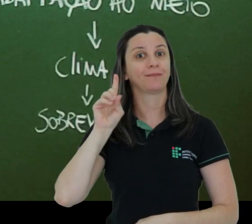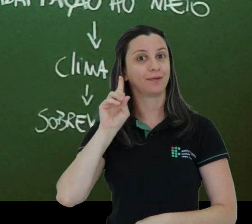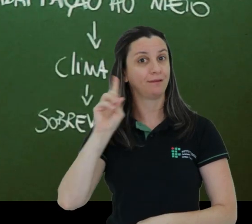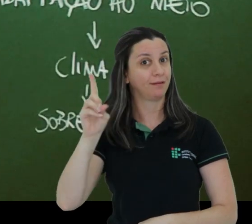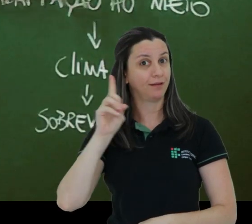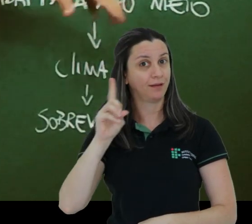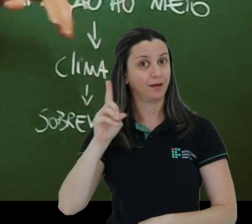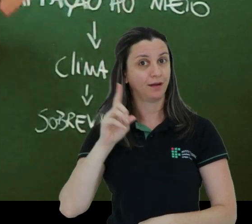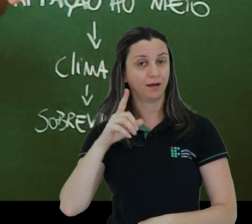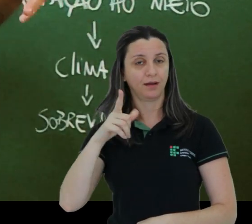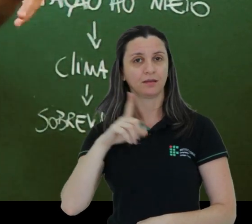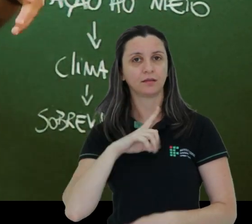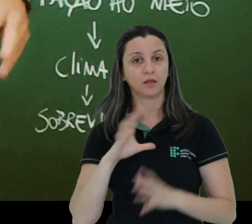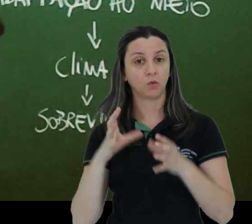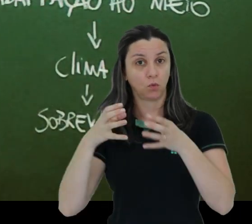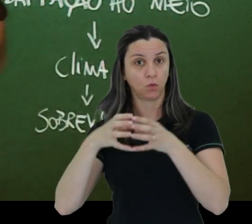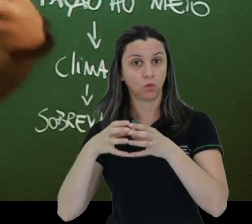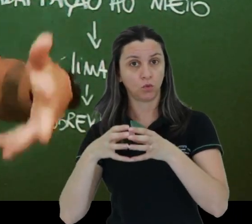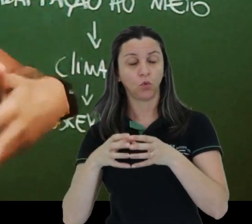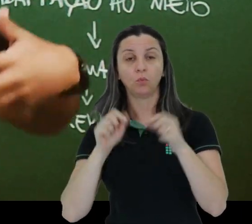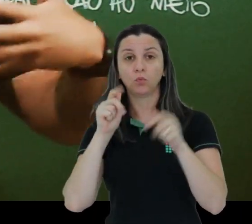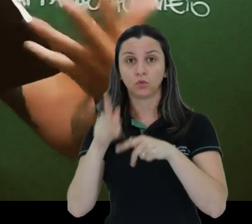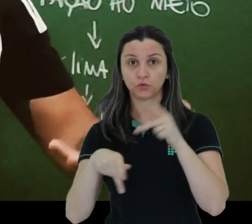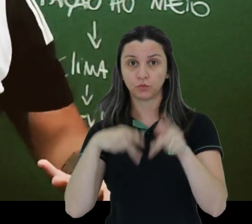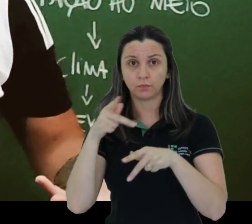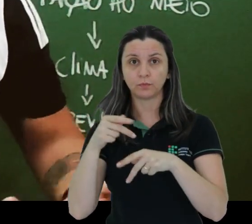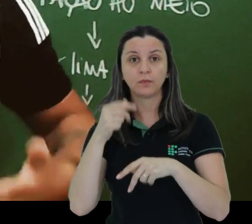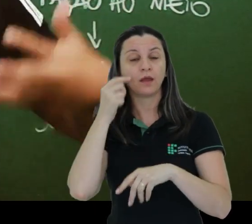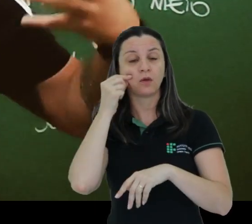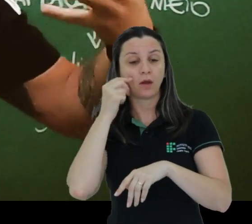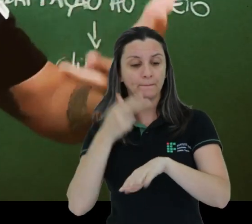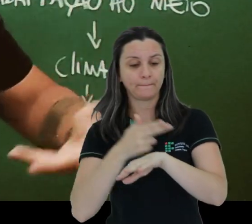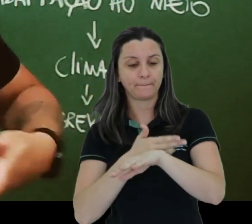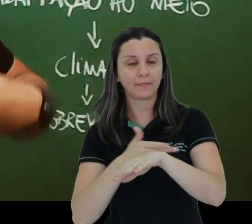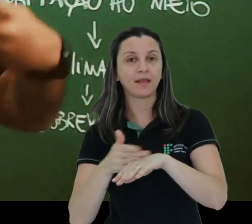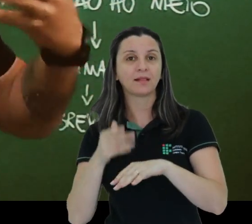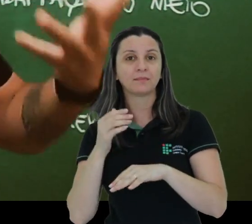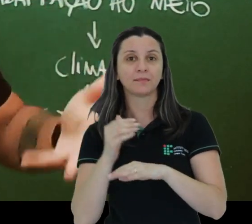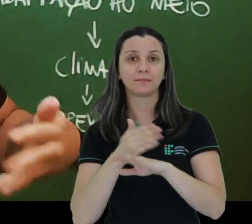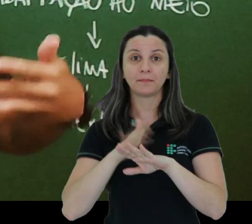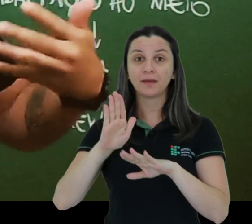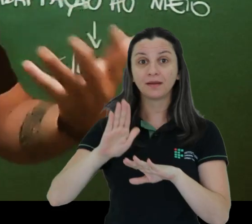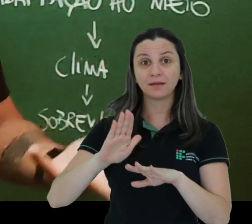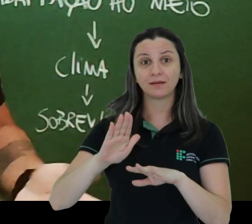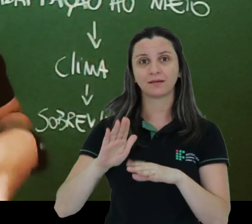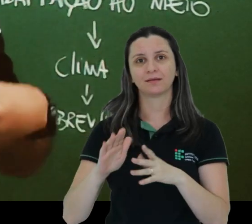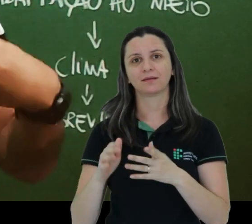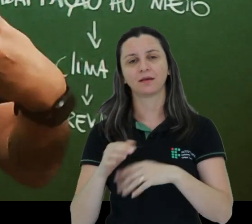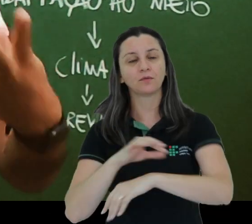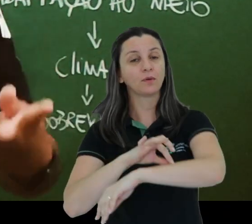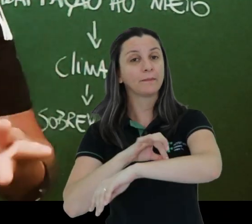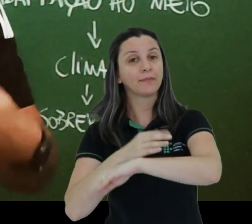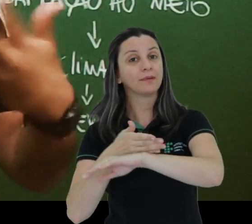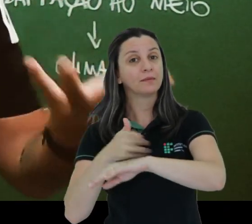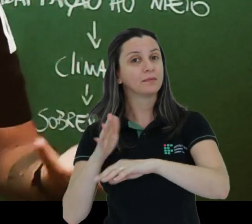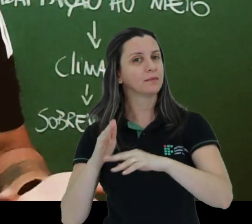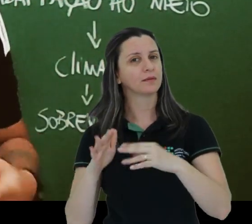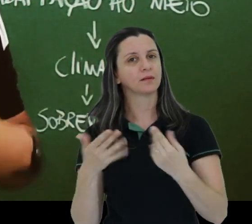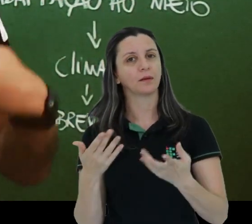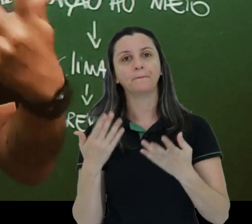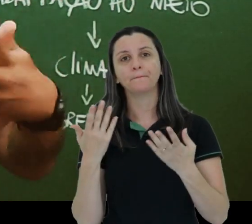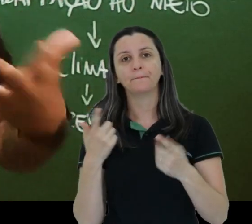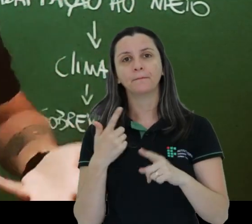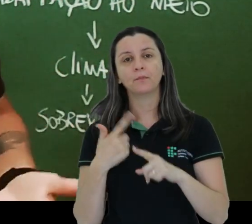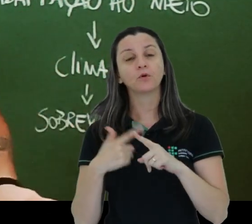europeu, lá nós temos grupos, povos, com a pele mais clara, pela